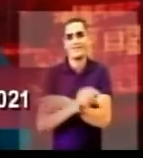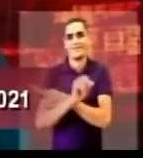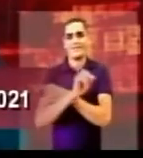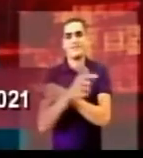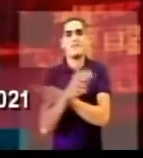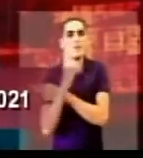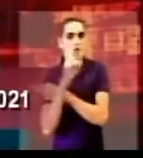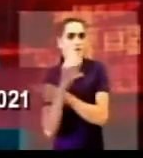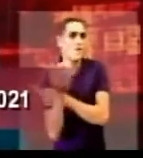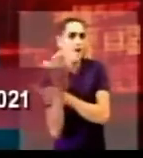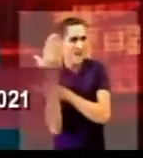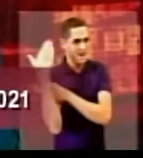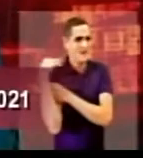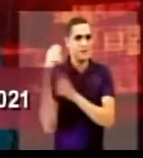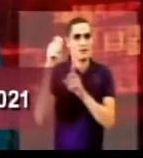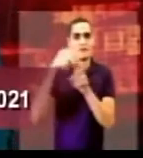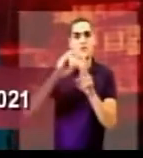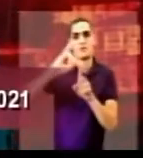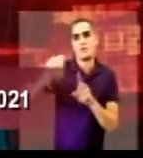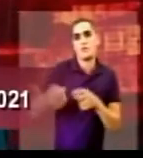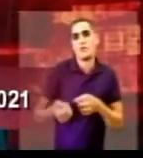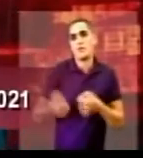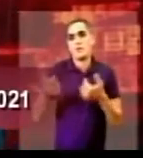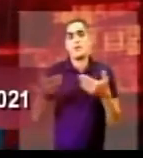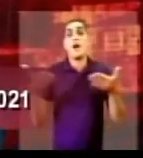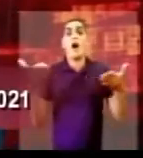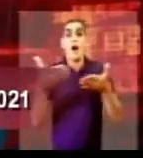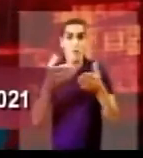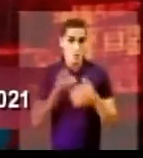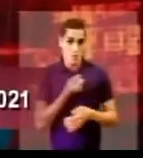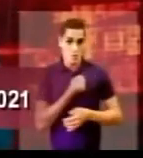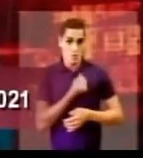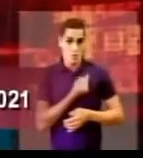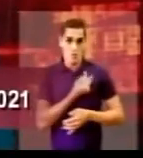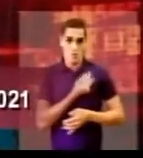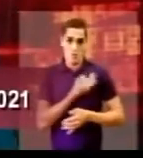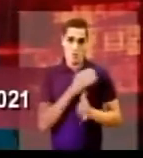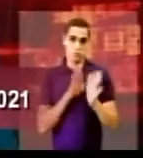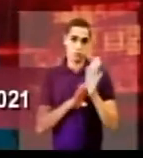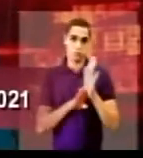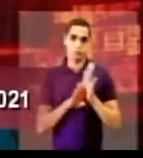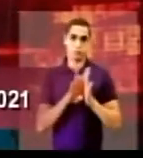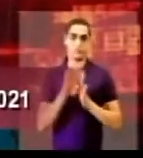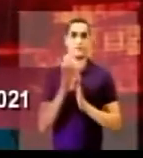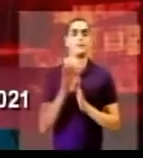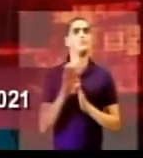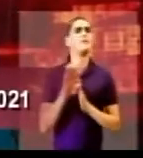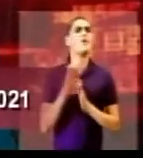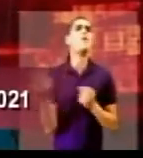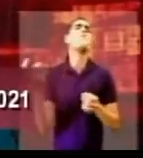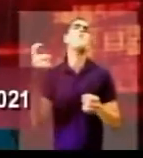dia crescente, que eu sempre falava para vocês. É segunda